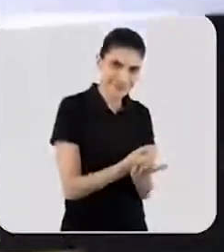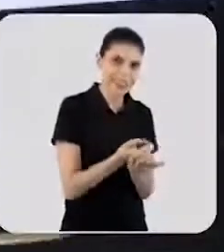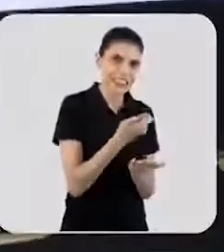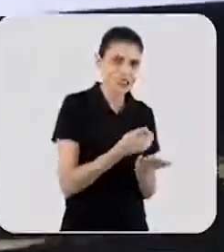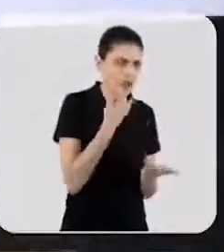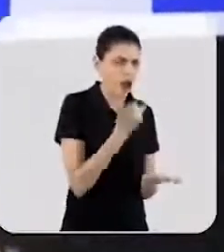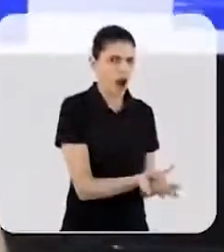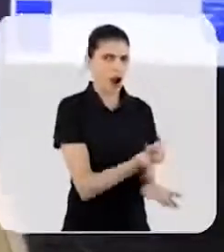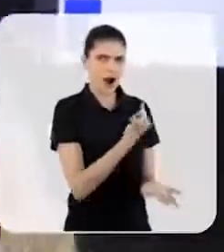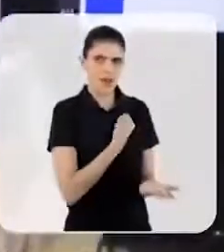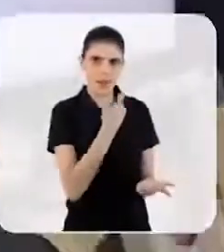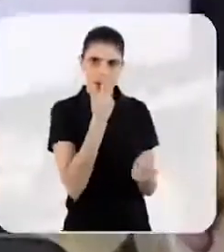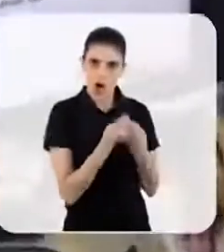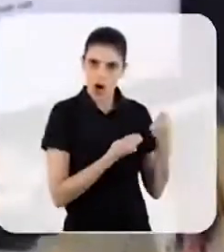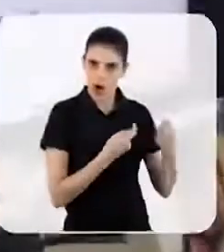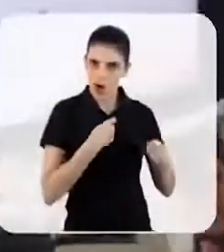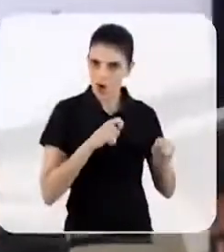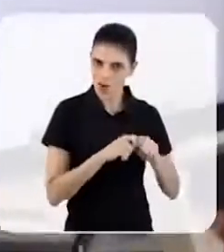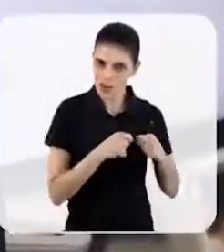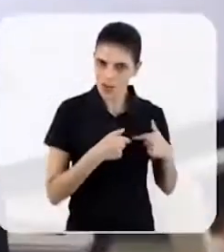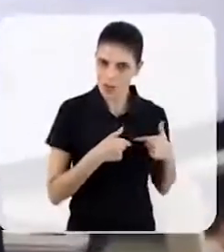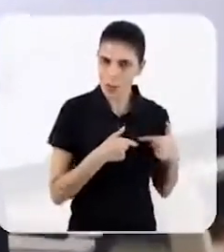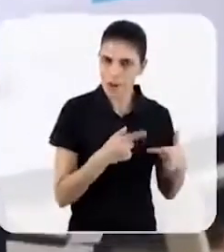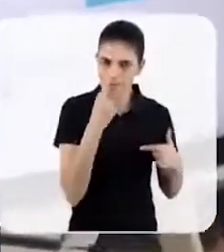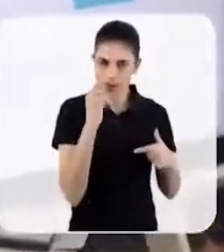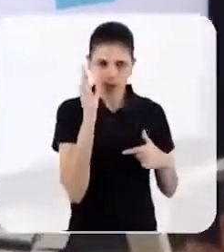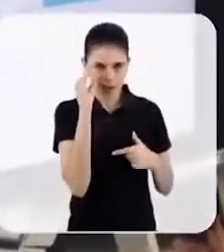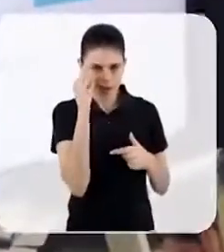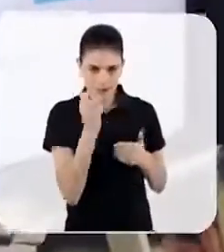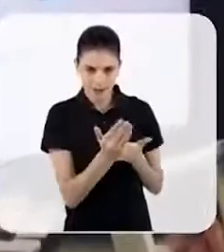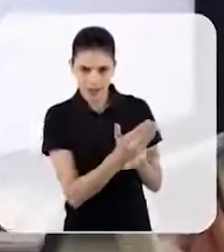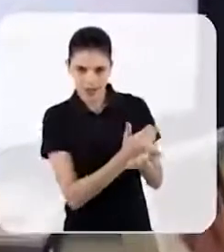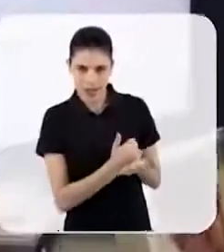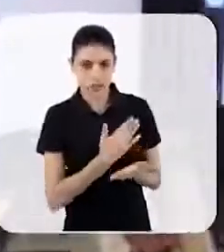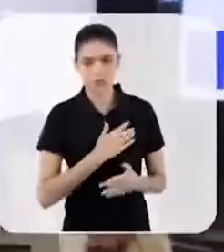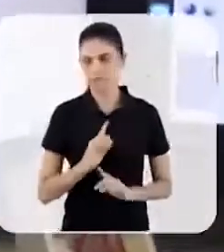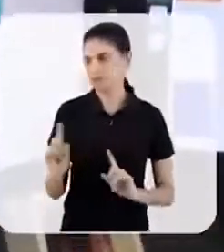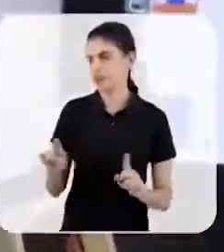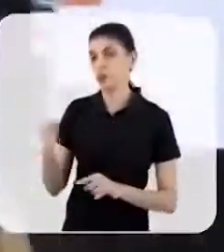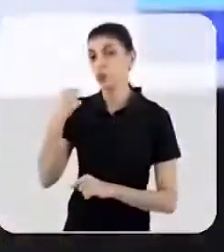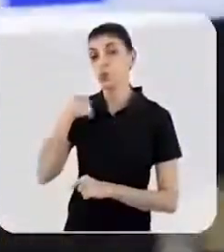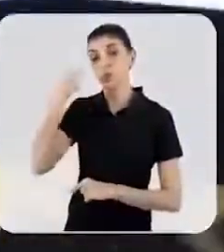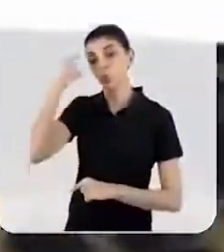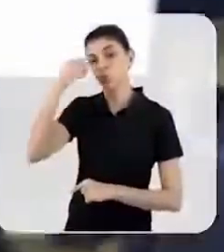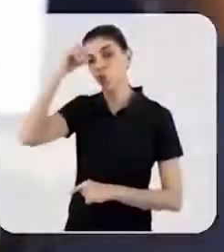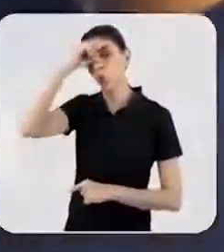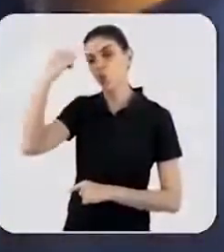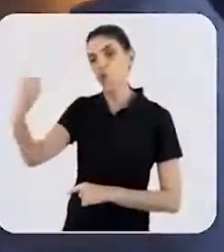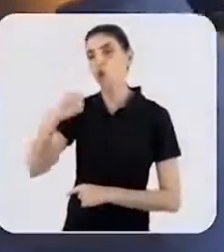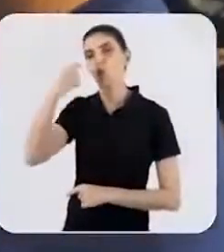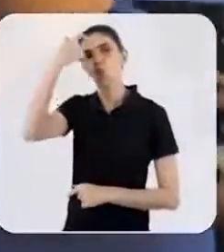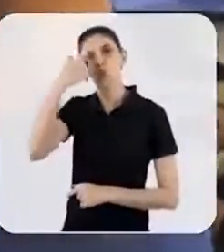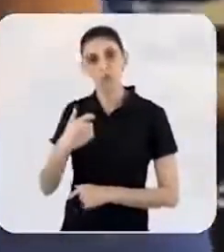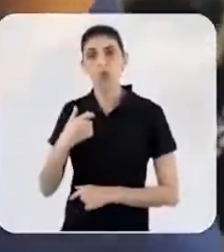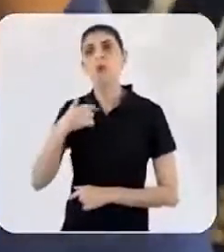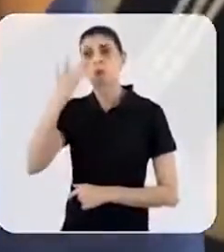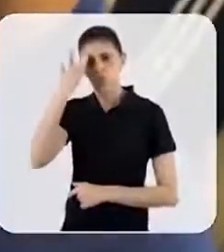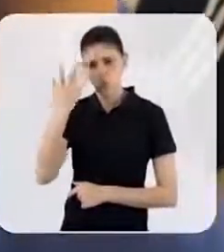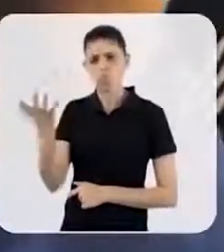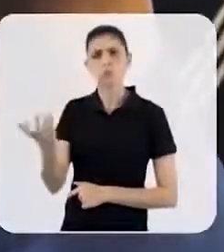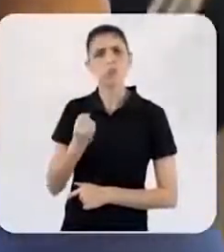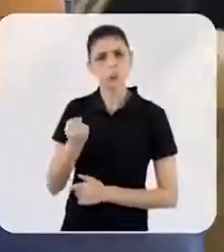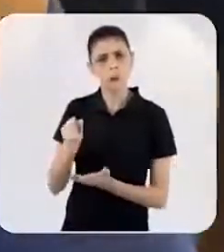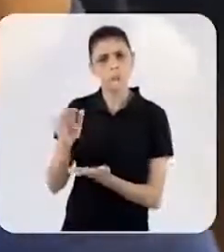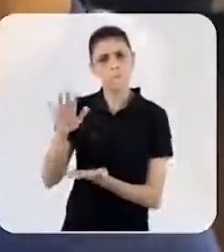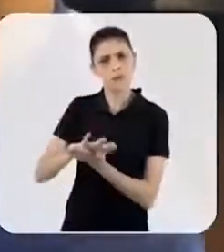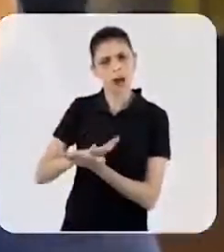celular para te avisar, ele também não está monitorando o que você está fazendo e vendo seus dados? Então, não, porque ele não sabe quem é você. Eu sei que uma pessoa recebeu